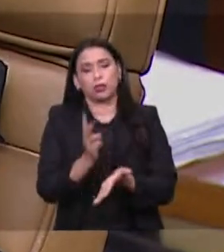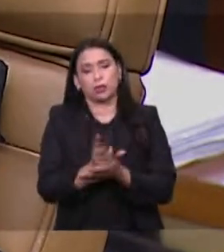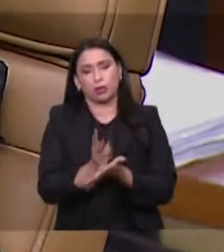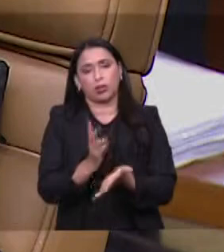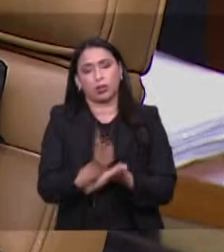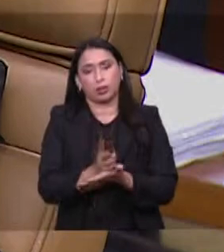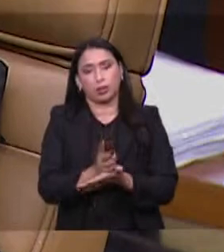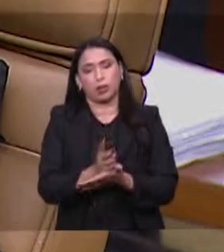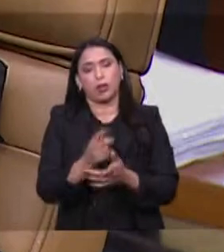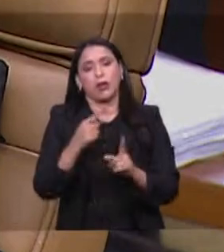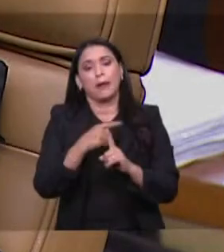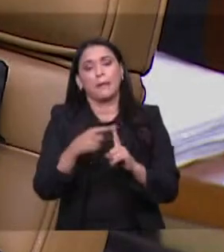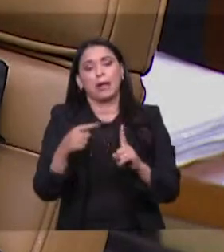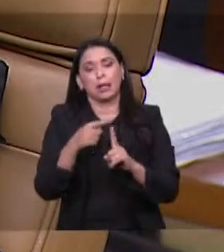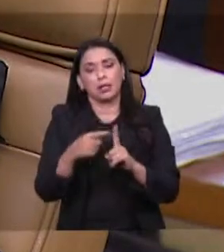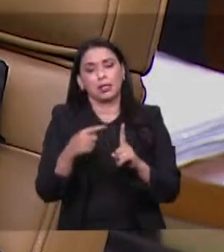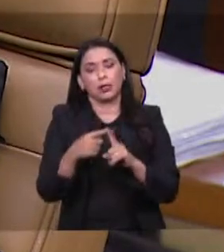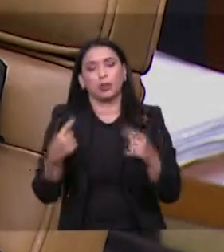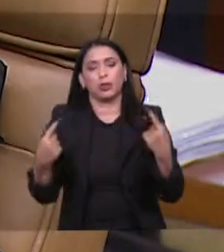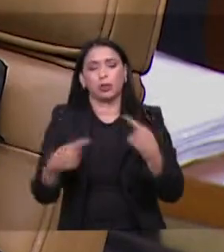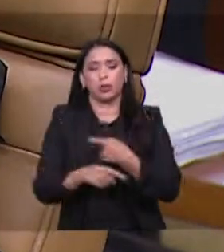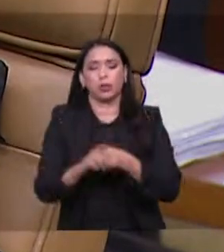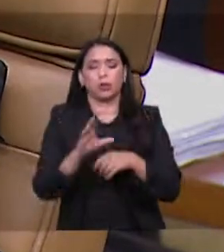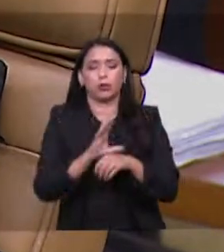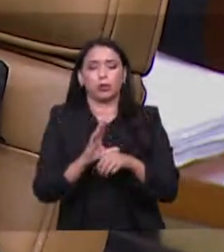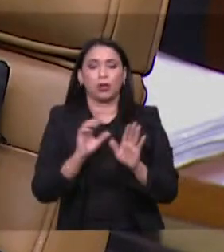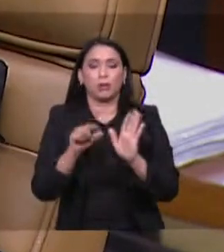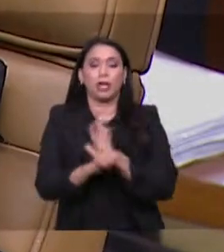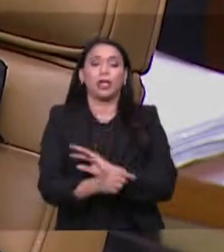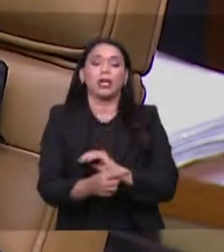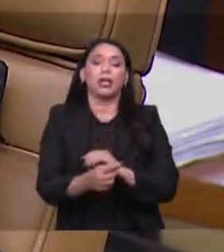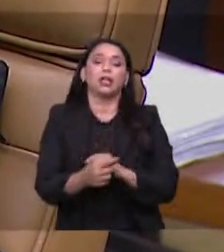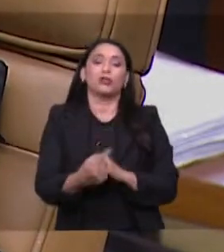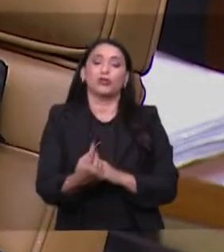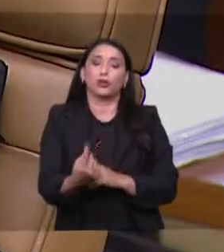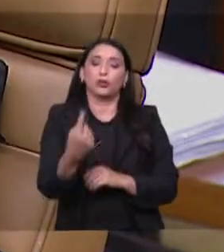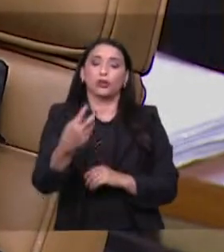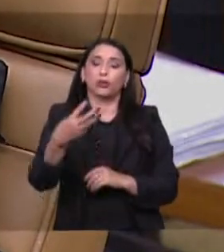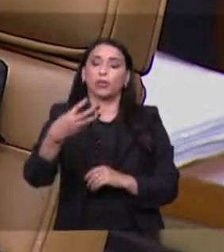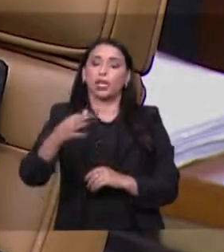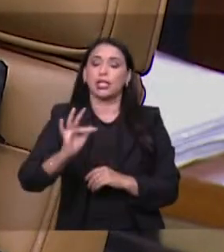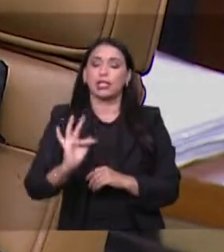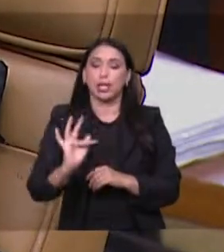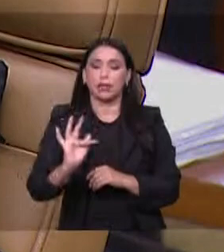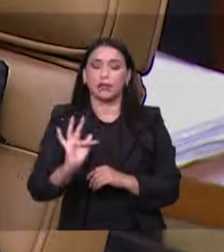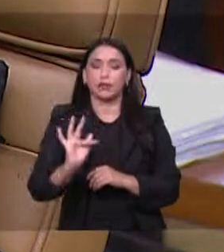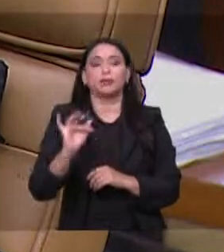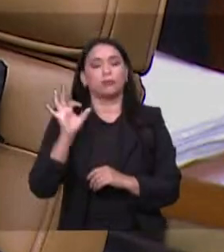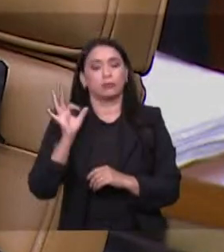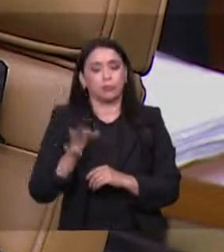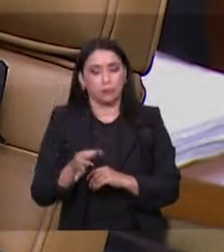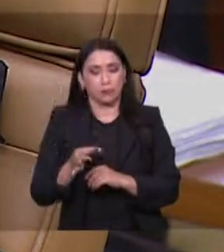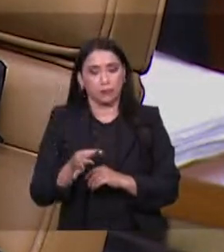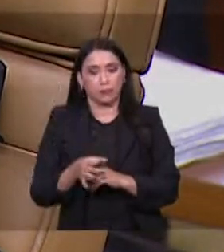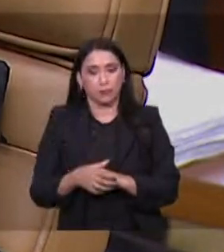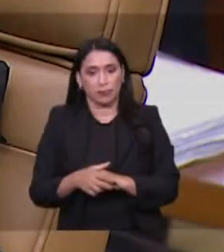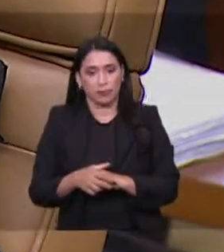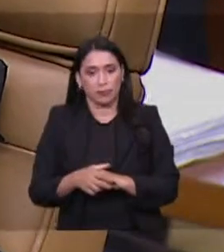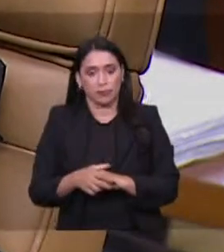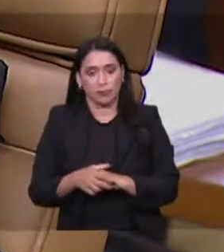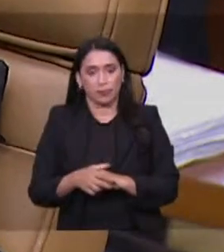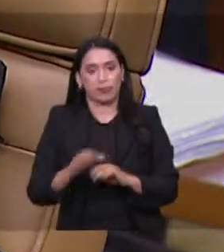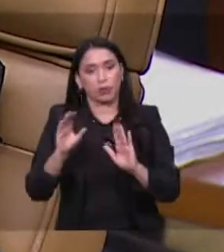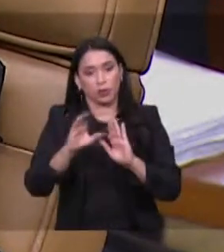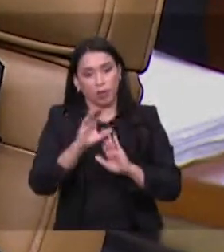parcialmente inconstitucional, o parágrafo único. Parcialmente inconstitucional. É 3F, parágrafo único. Certo. Tá? O